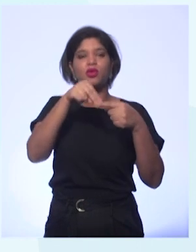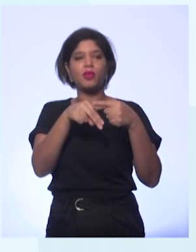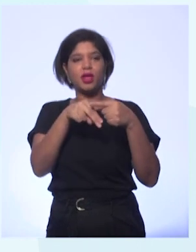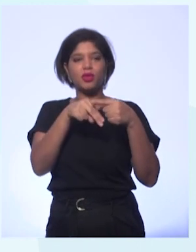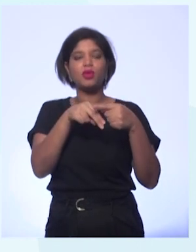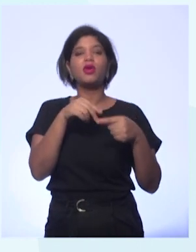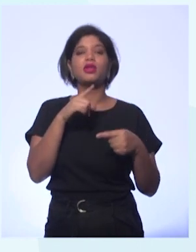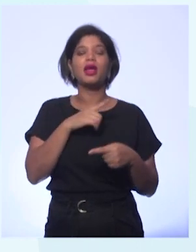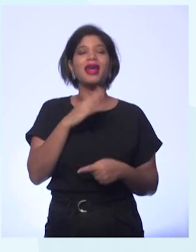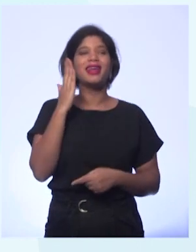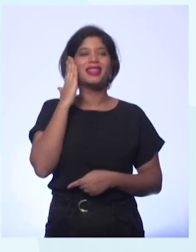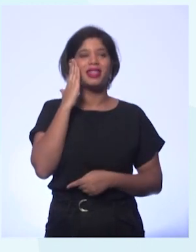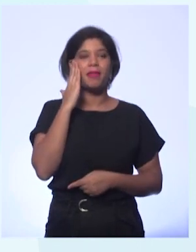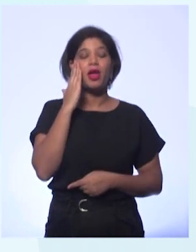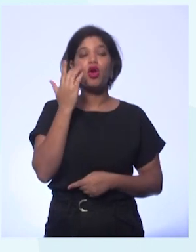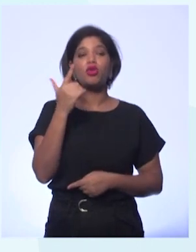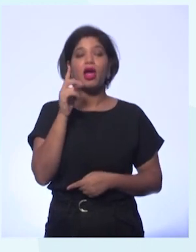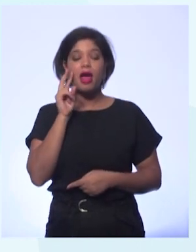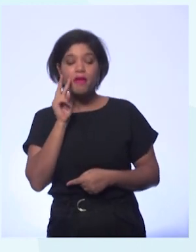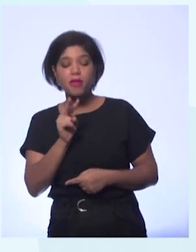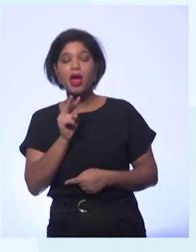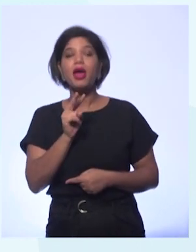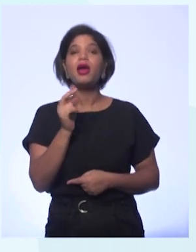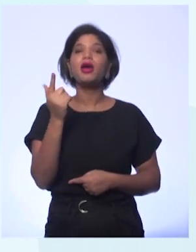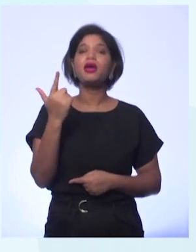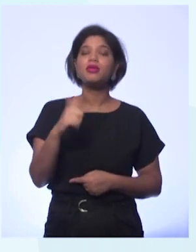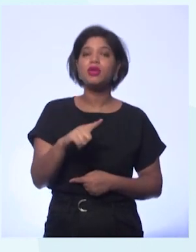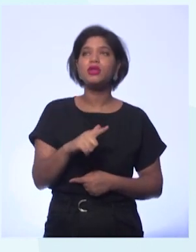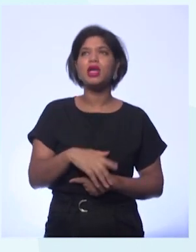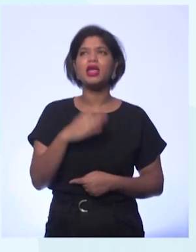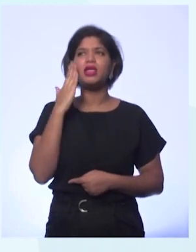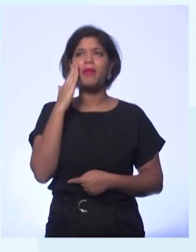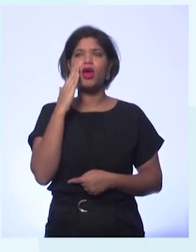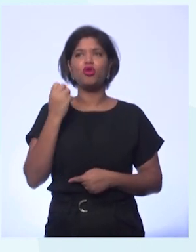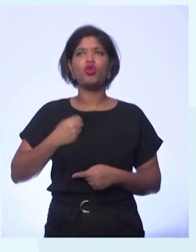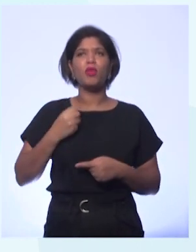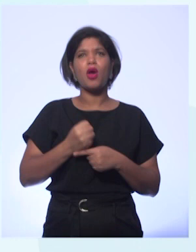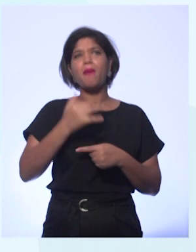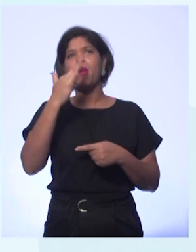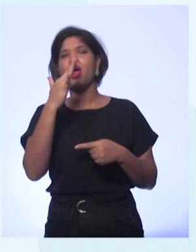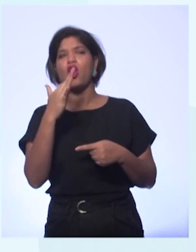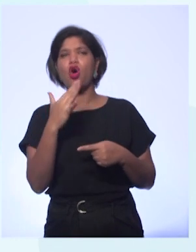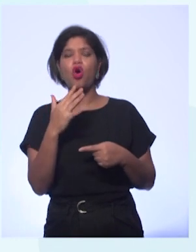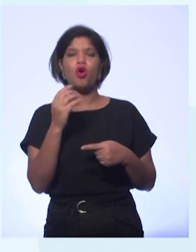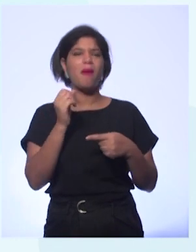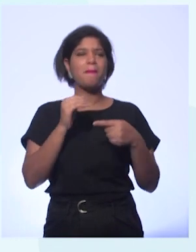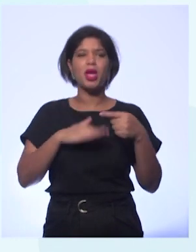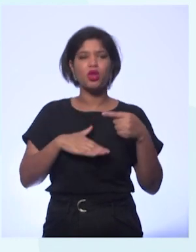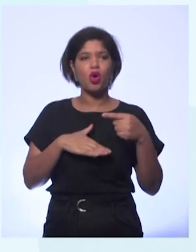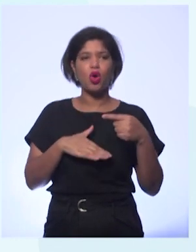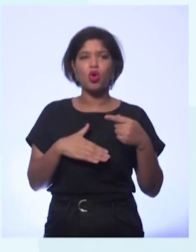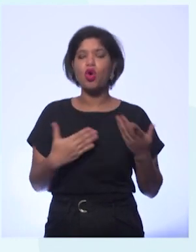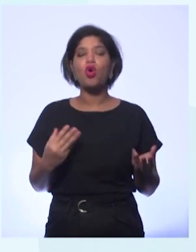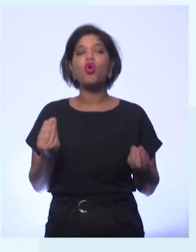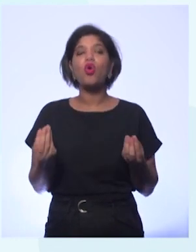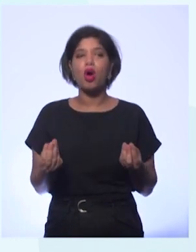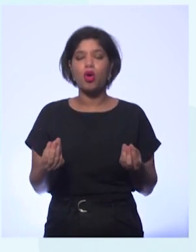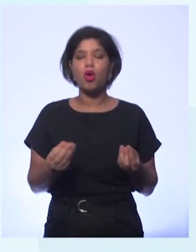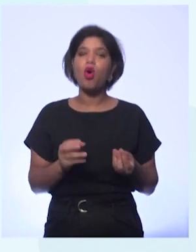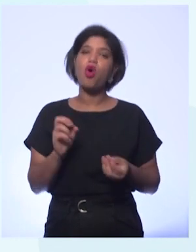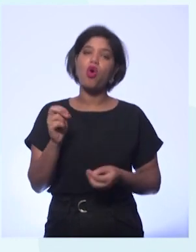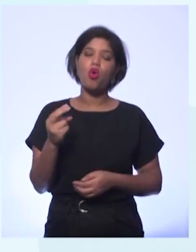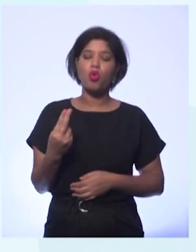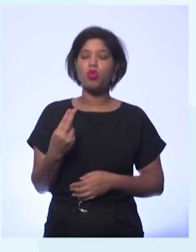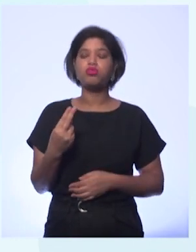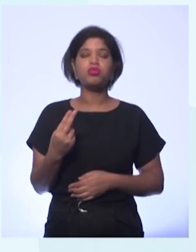própria ou imprópria, e poder só de olhar para ela decidir se ela é um número maior que um inteiro, menor que um inteiro, ou se ela é